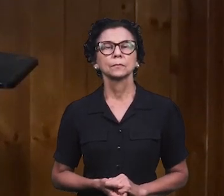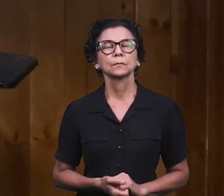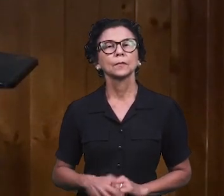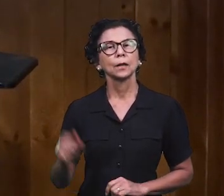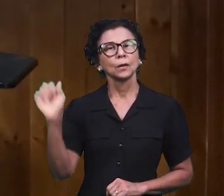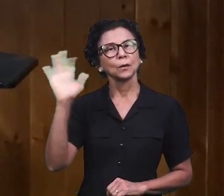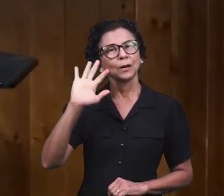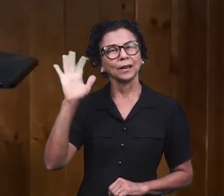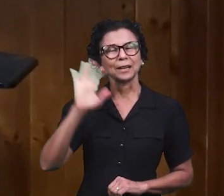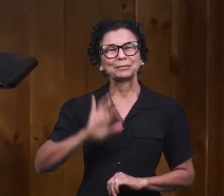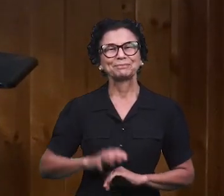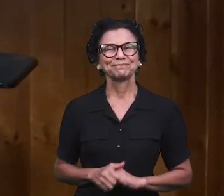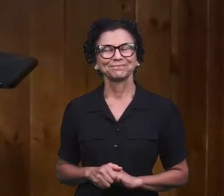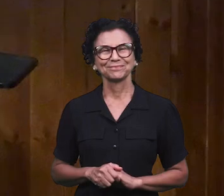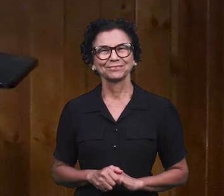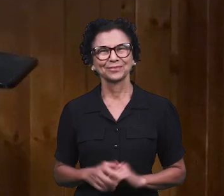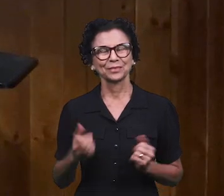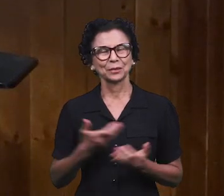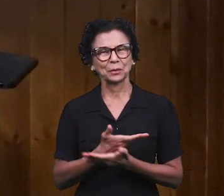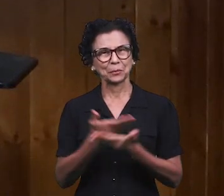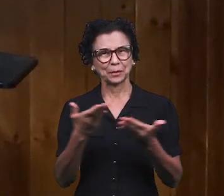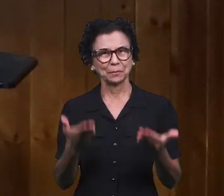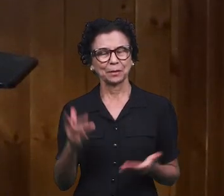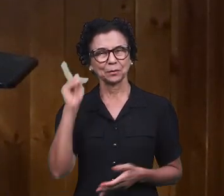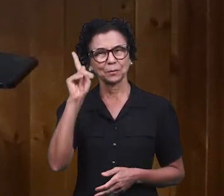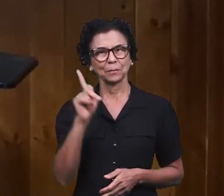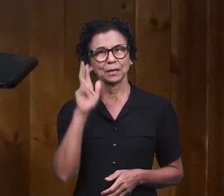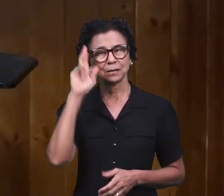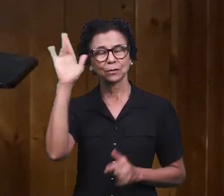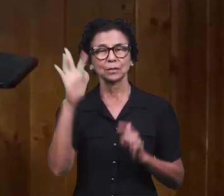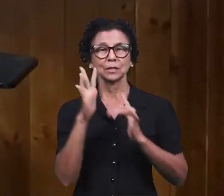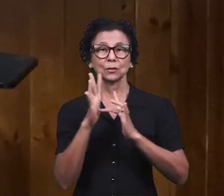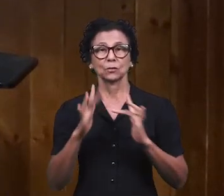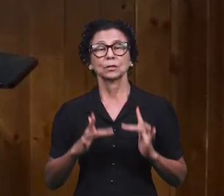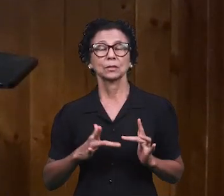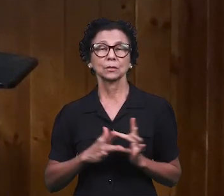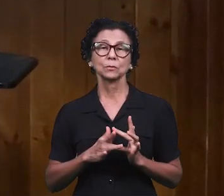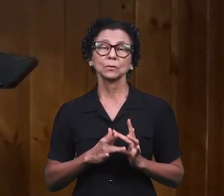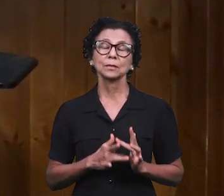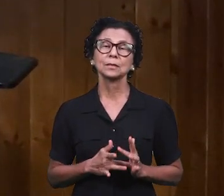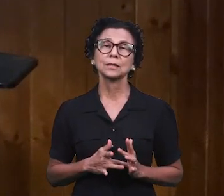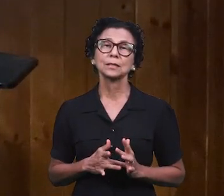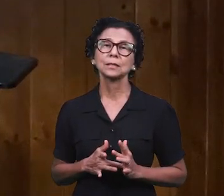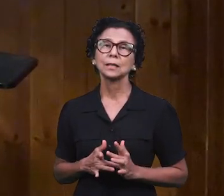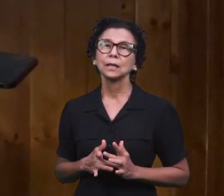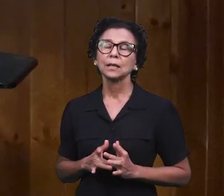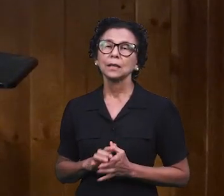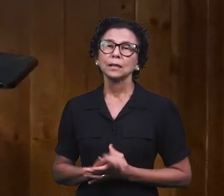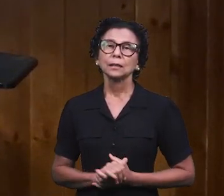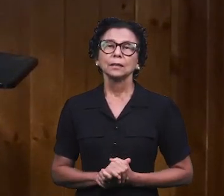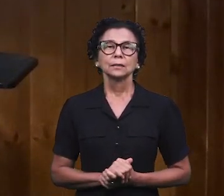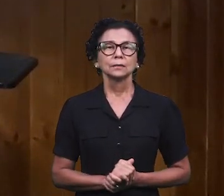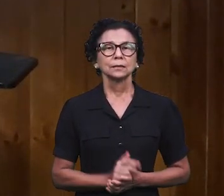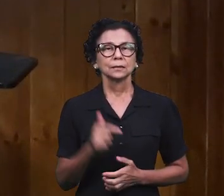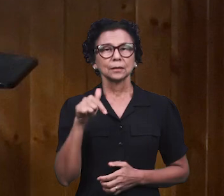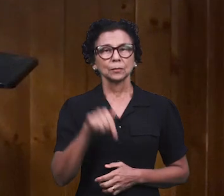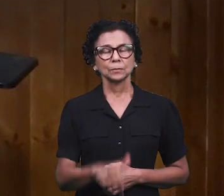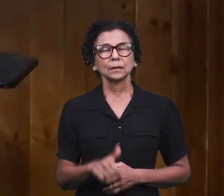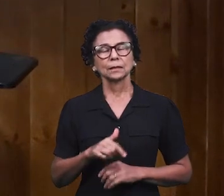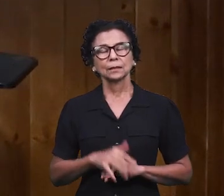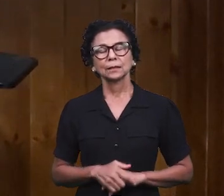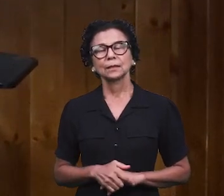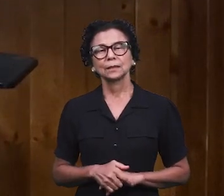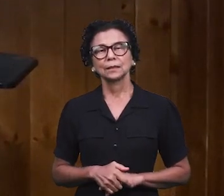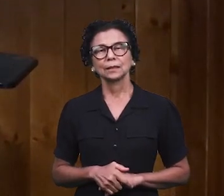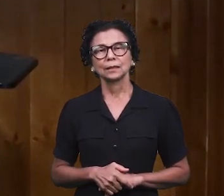Olá, meus irmãos, eu saúdo a todos com a paz do Senhor Jesus. Nós estamos falando aqui diretamente